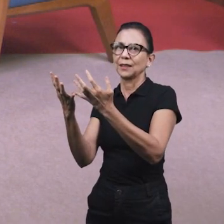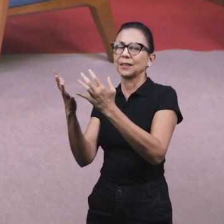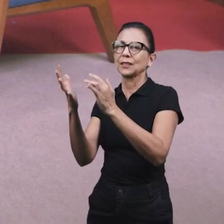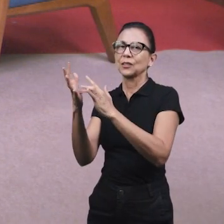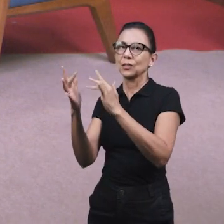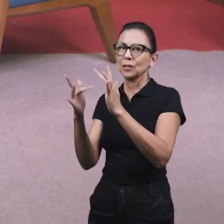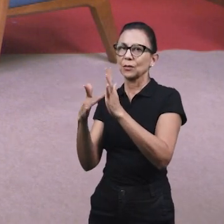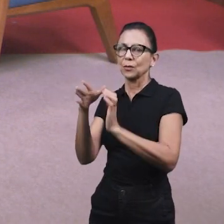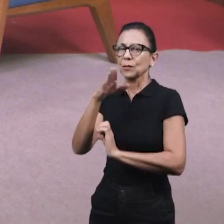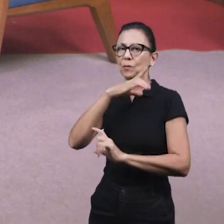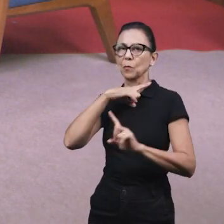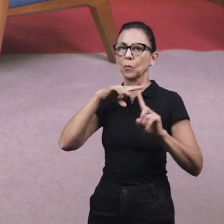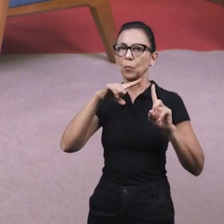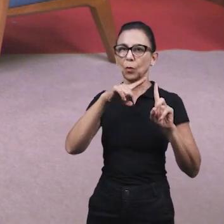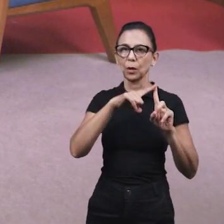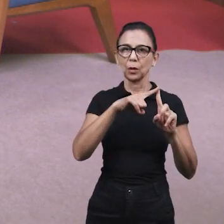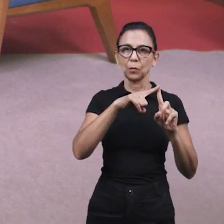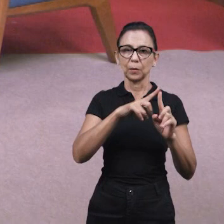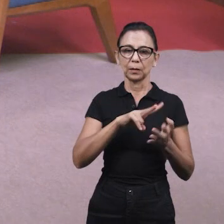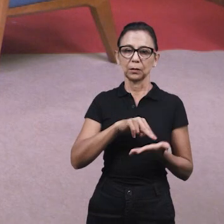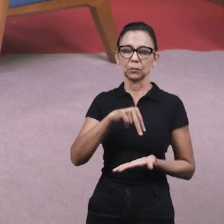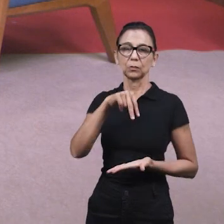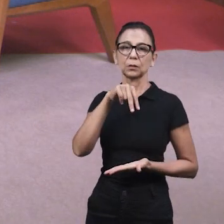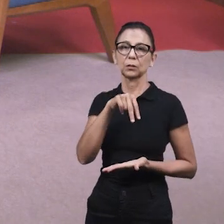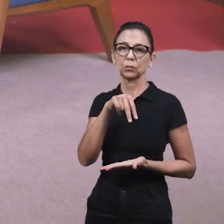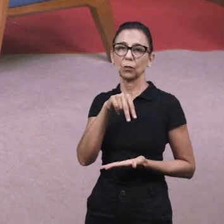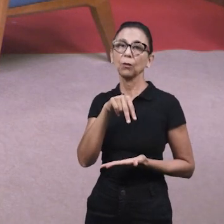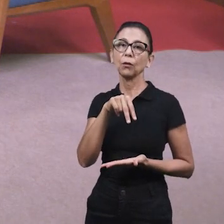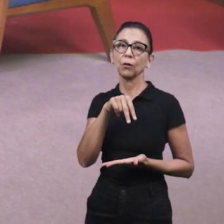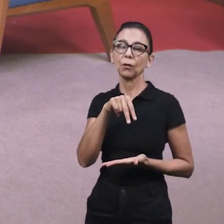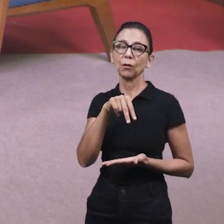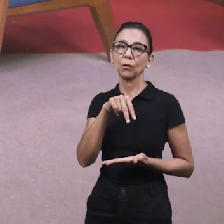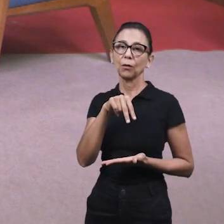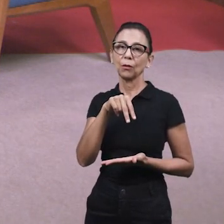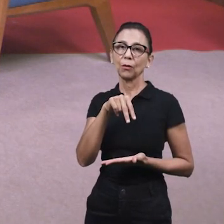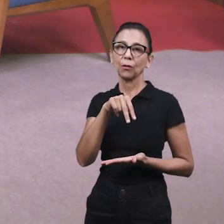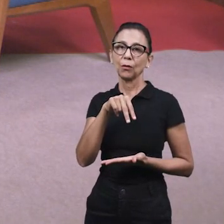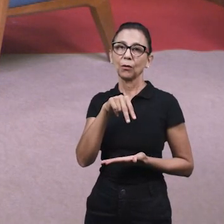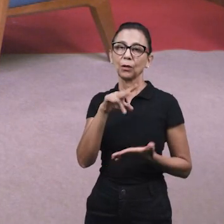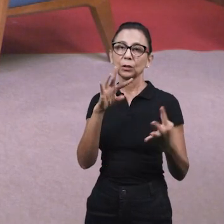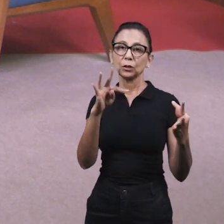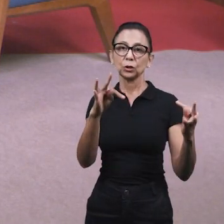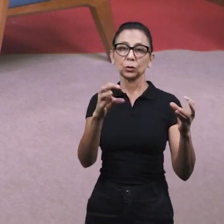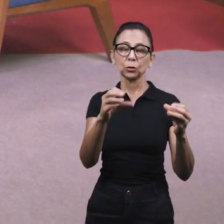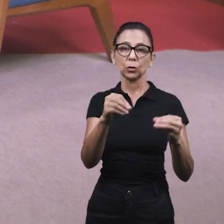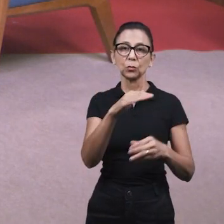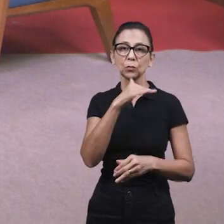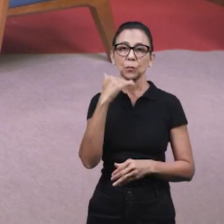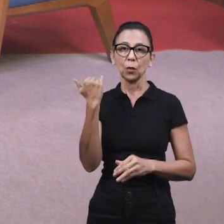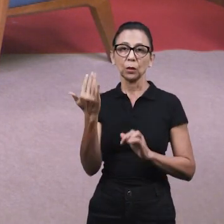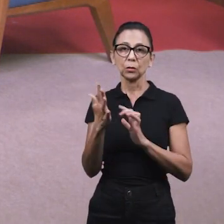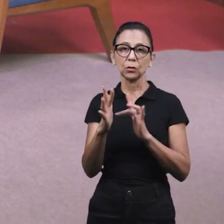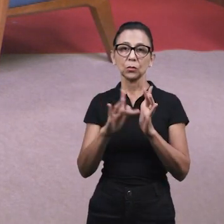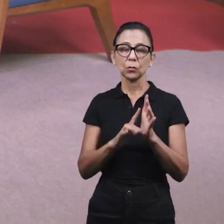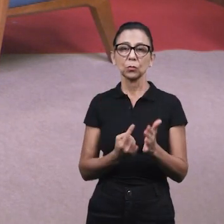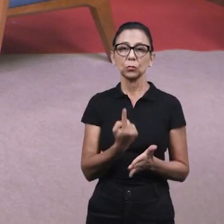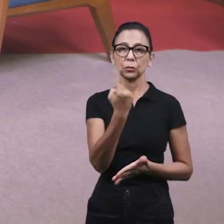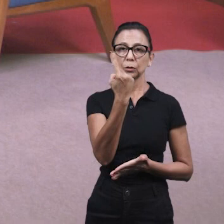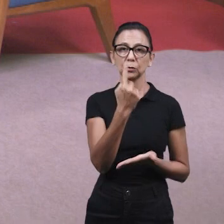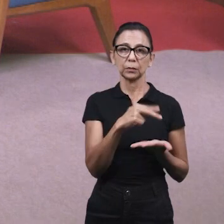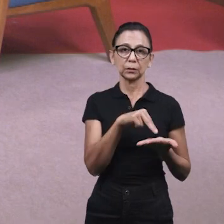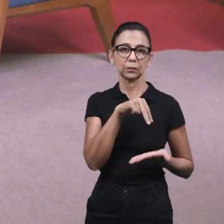o ressuscitou dos mortos, serás salvo. Esta salvação aqui implica diretamente na passagem, ou